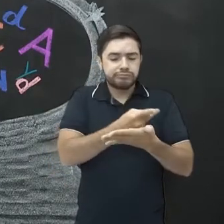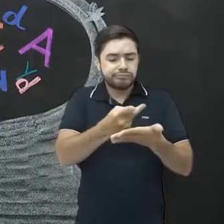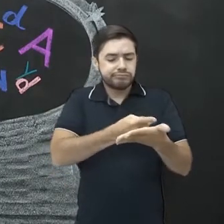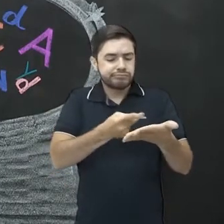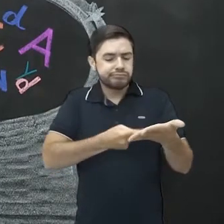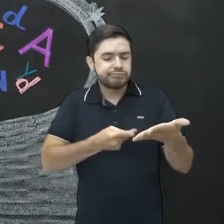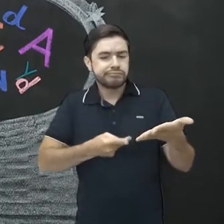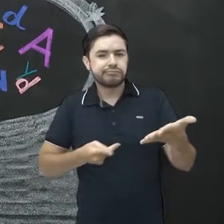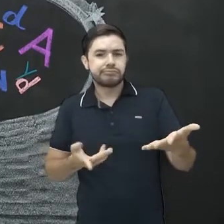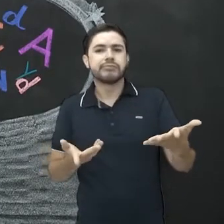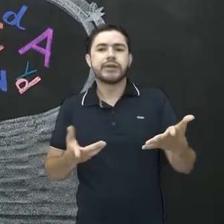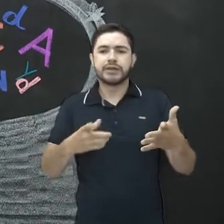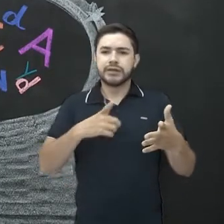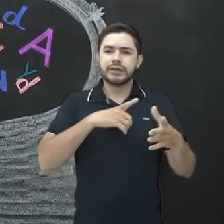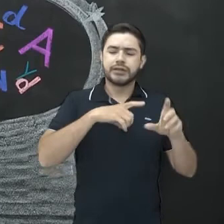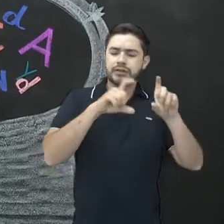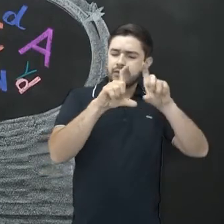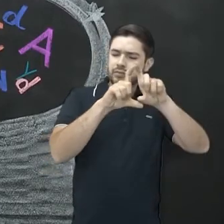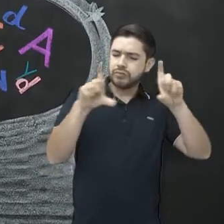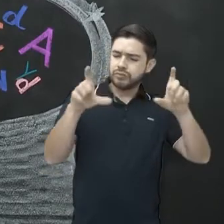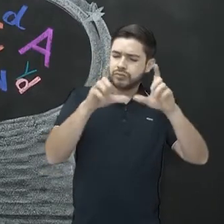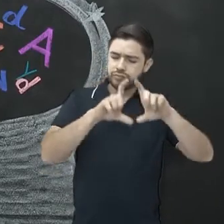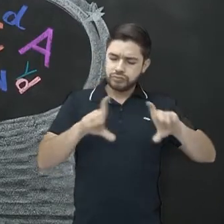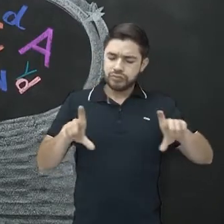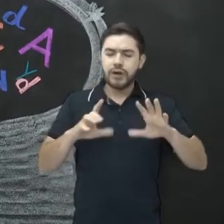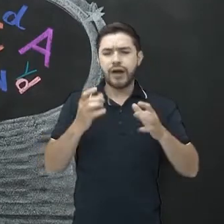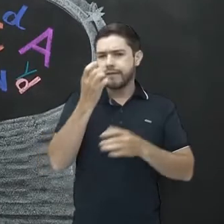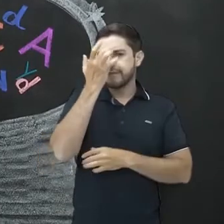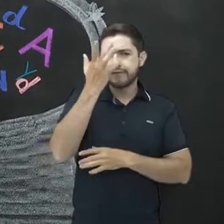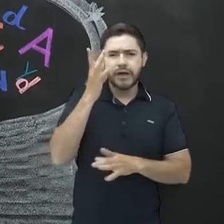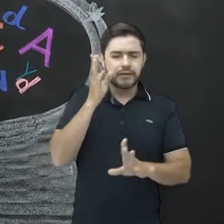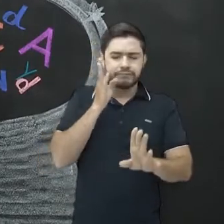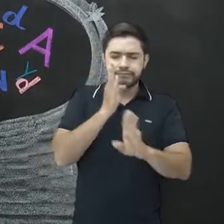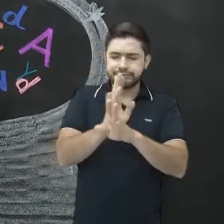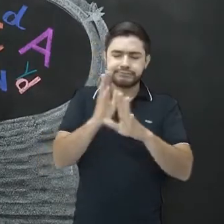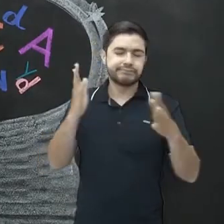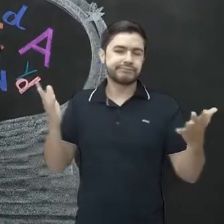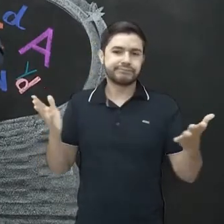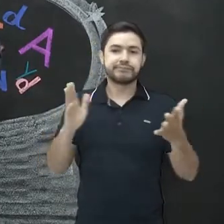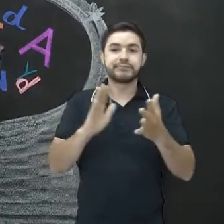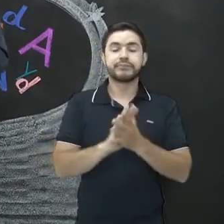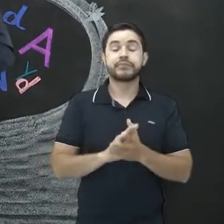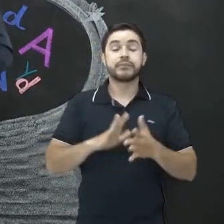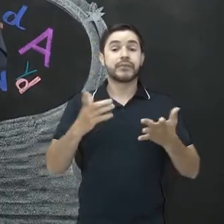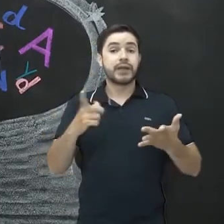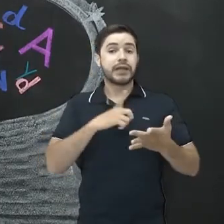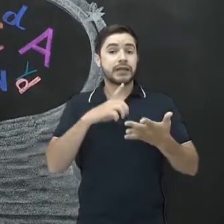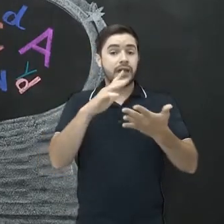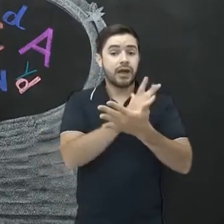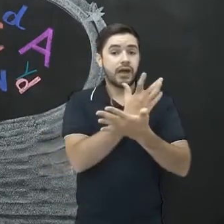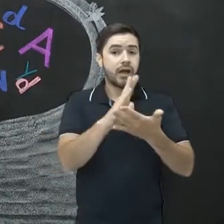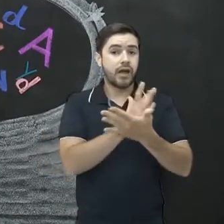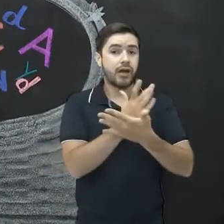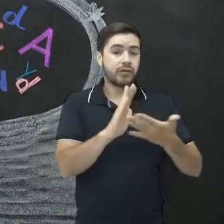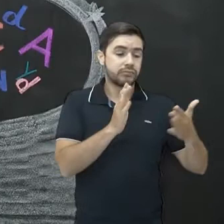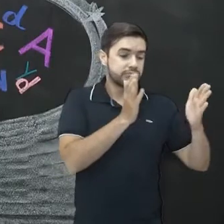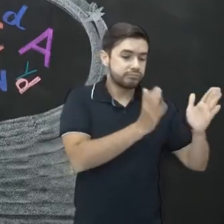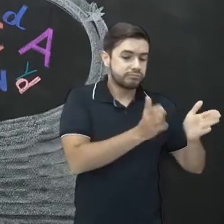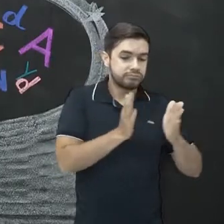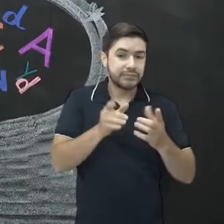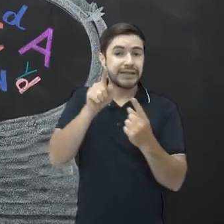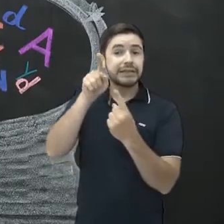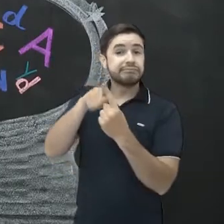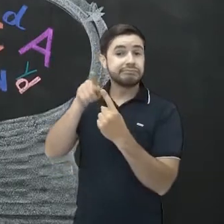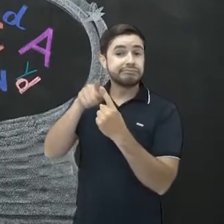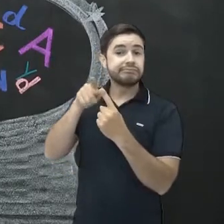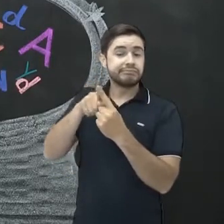e estrofes. Isso é muito fácil de identificar. No caso da oralidade, a gente lida com outras modalidades e isso torna um pouco